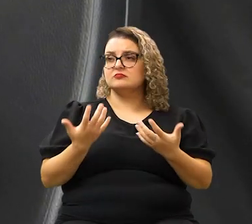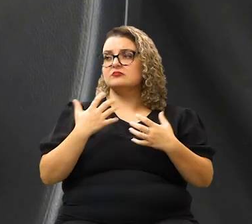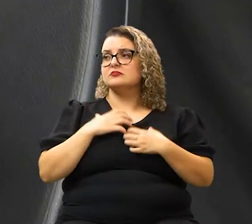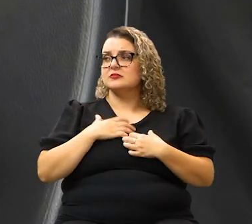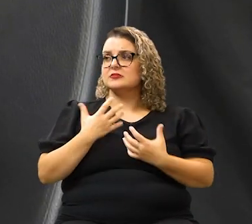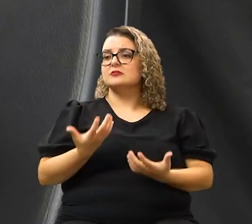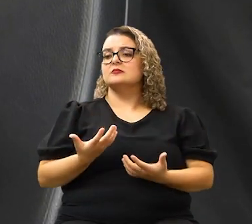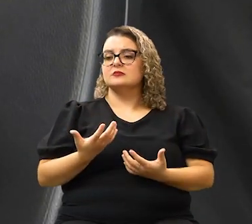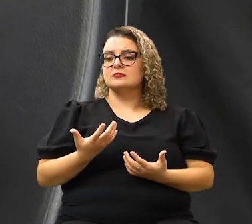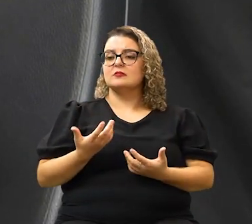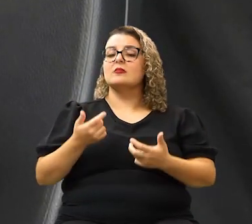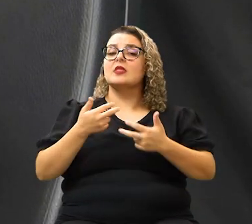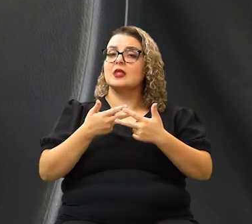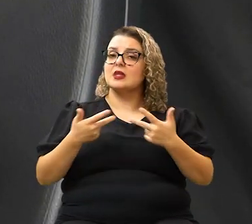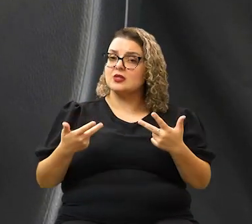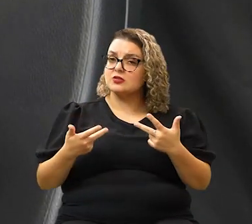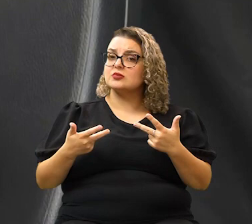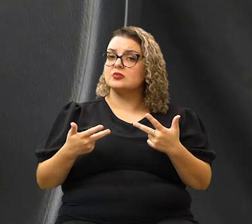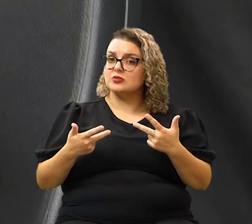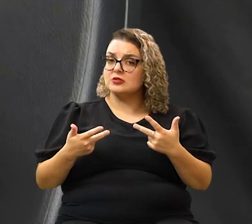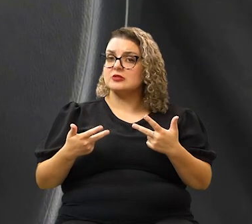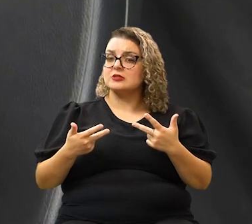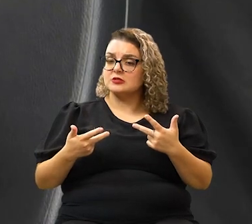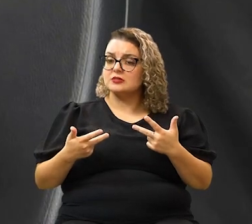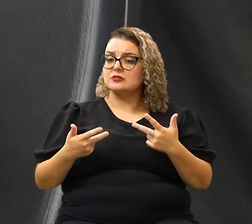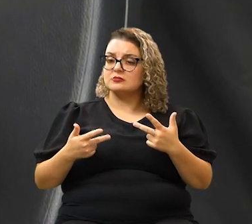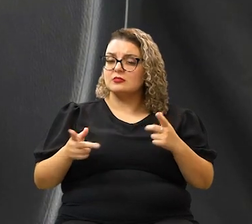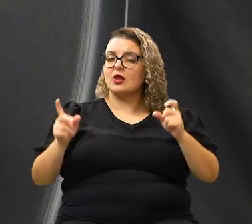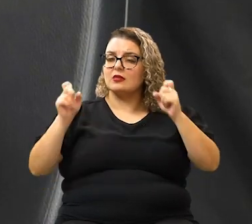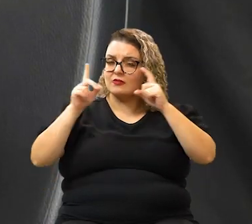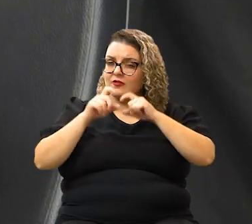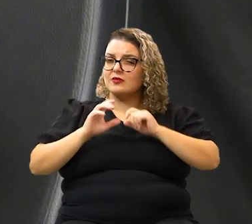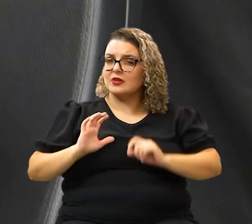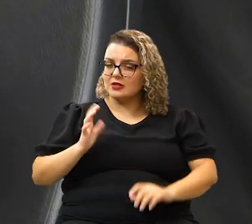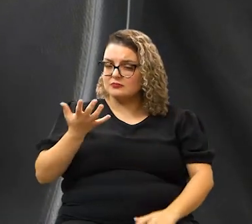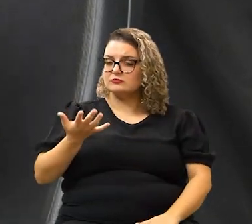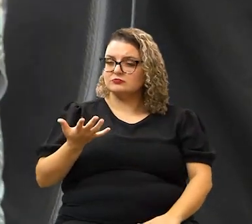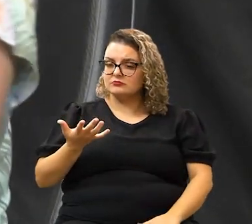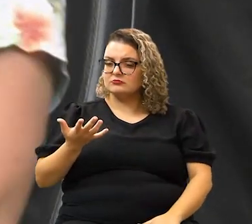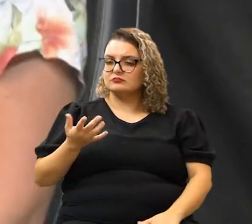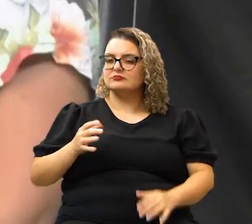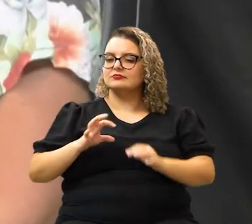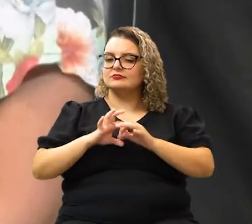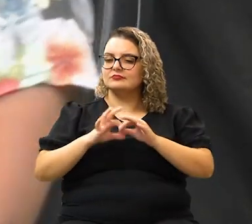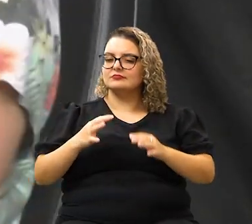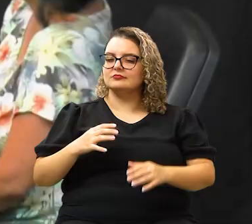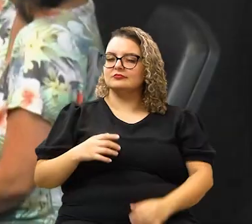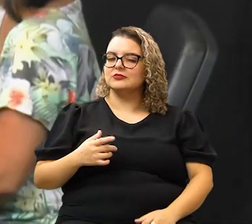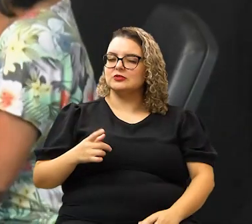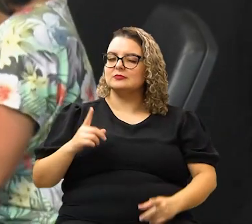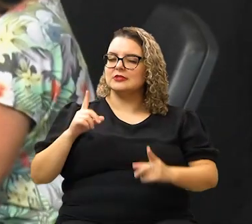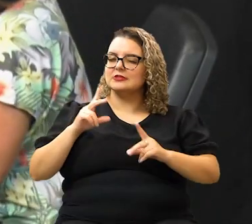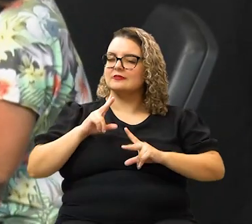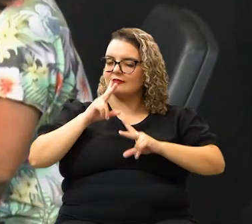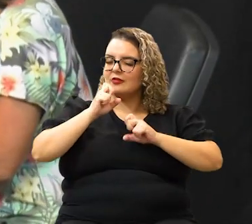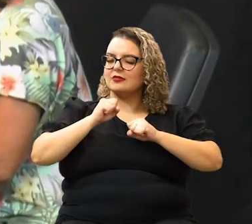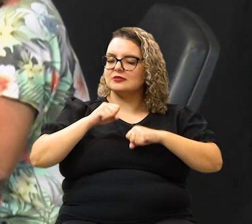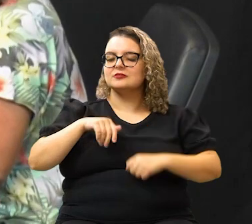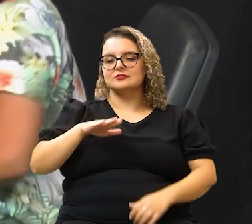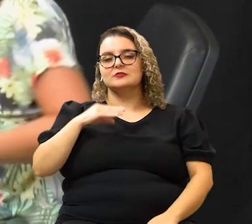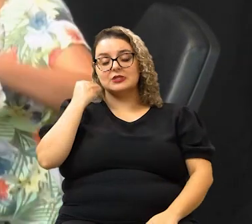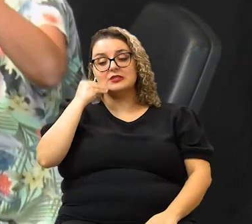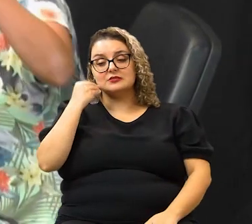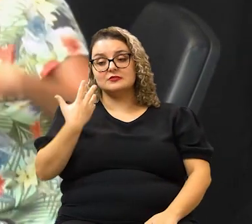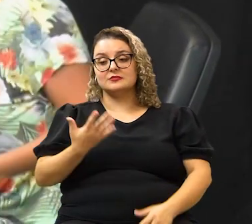couro mais duro, sabe? Me deixou mais experiente, mais forte. Tá certo, então, muito obrigada, hein? Obrigada,